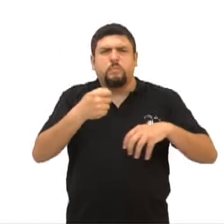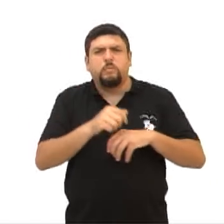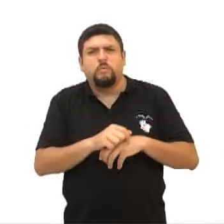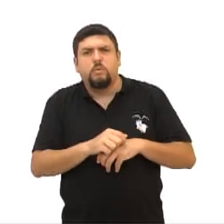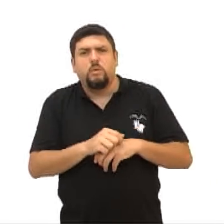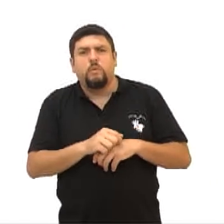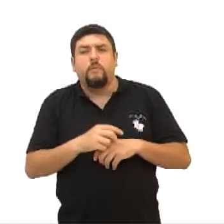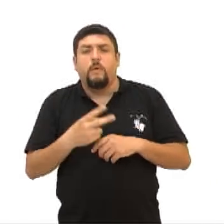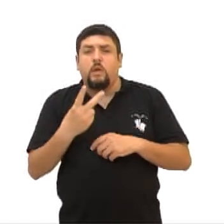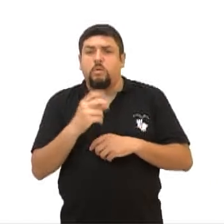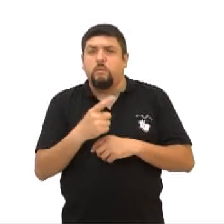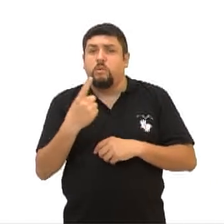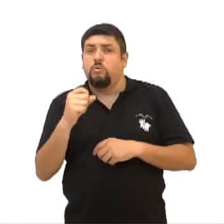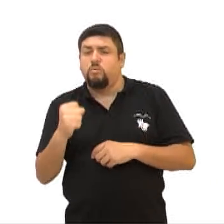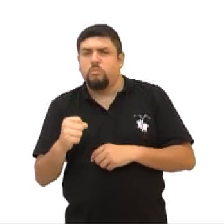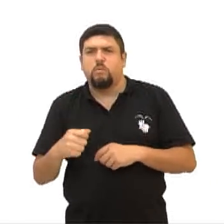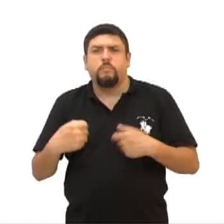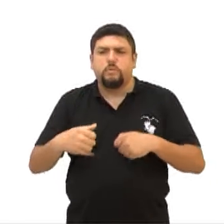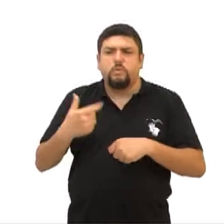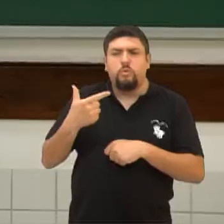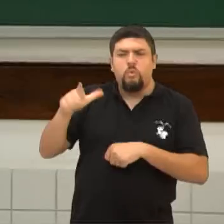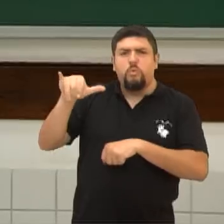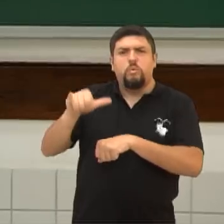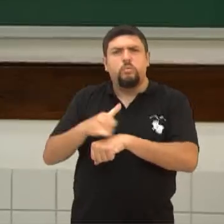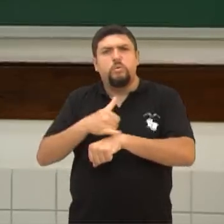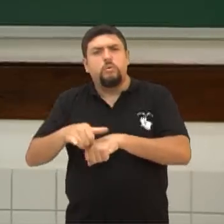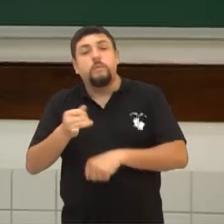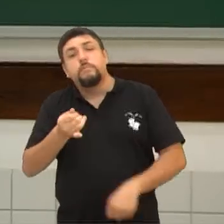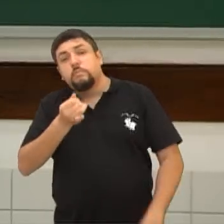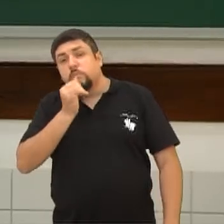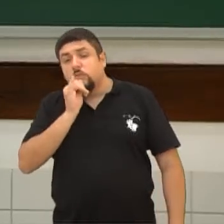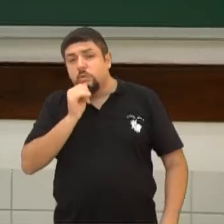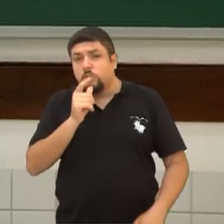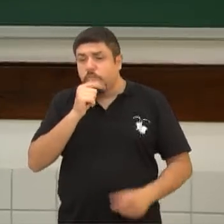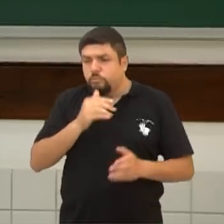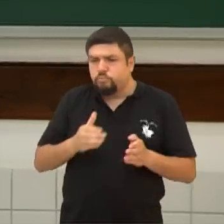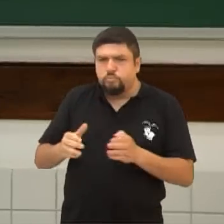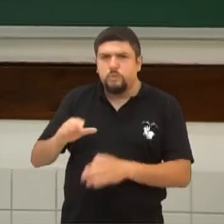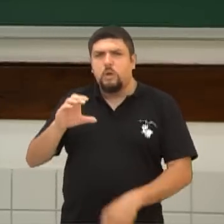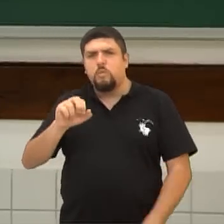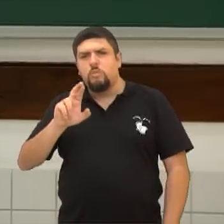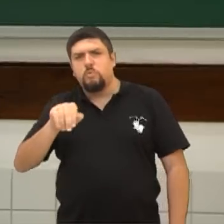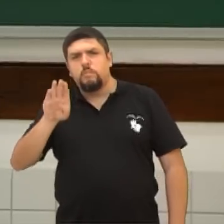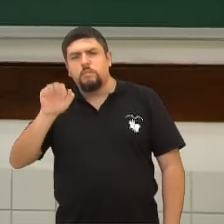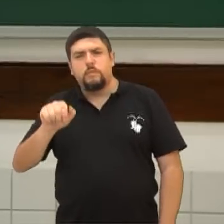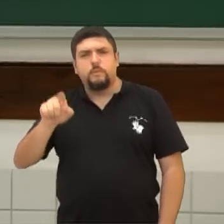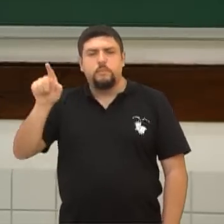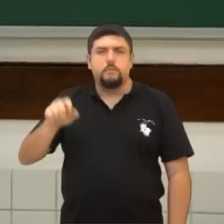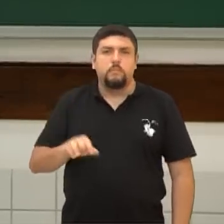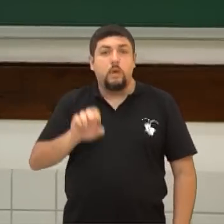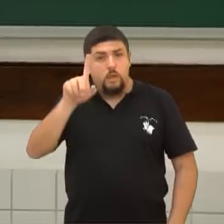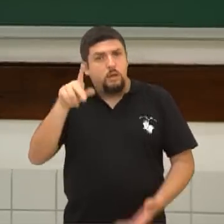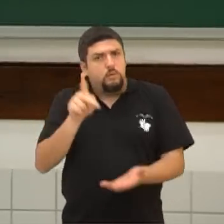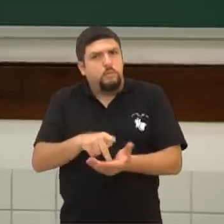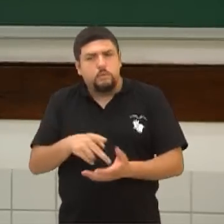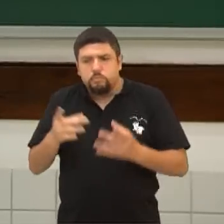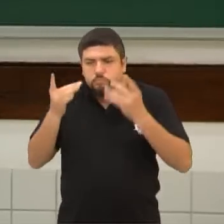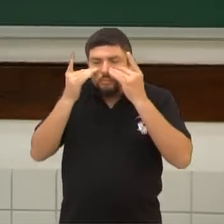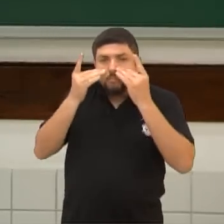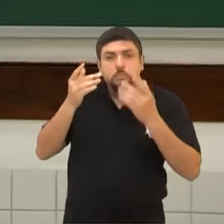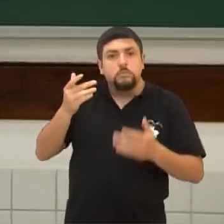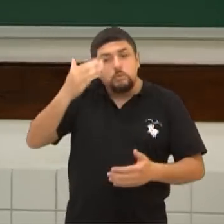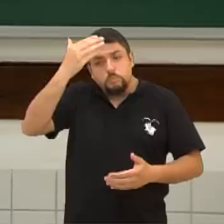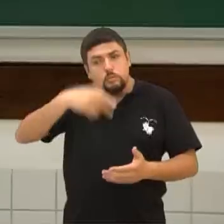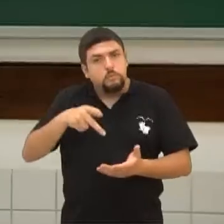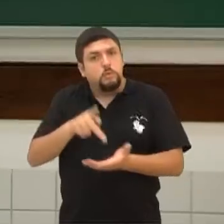vamos precisar recorrer a outras alternativas como Corumbá. Isso é um fato. Claro, se